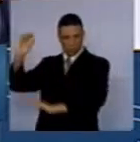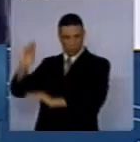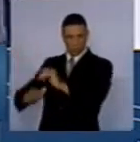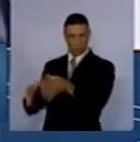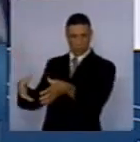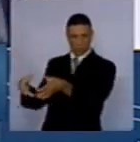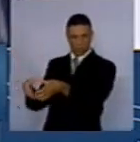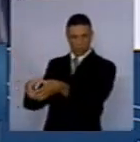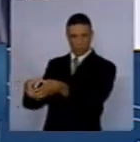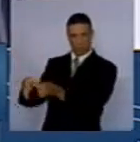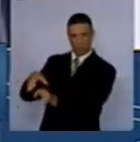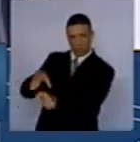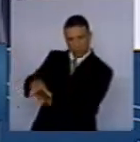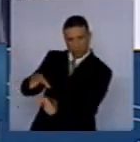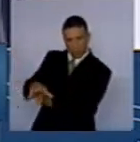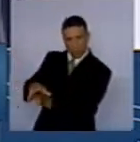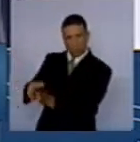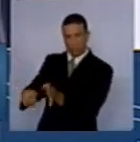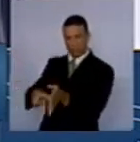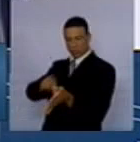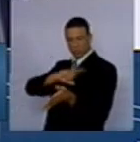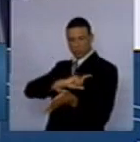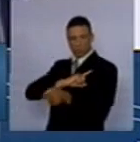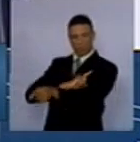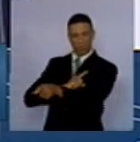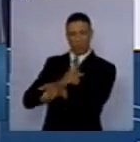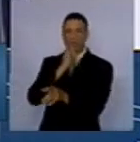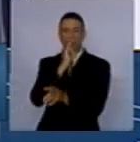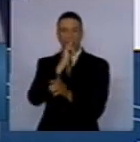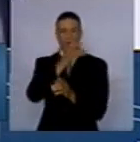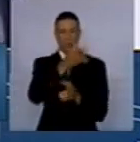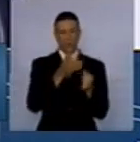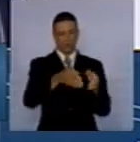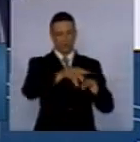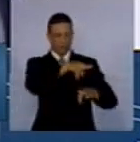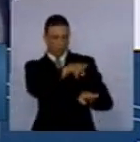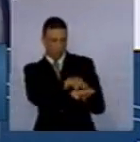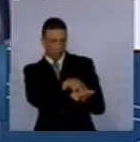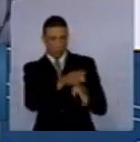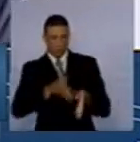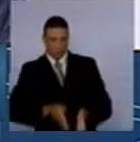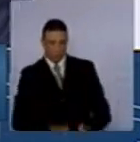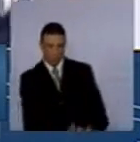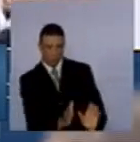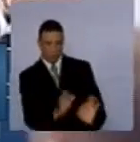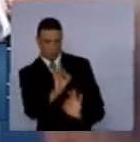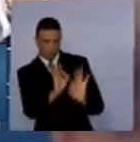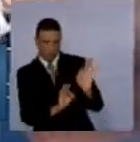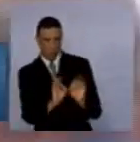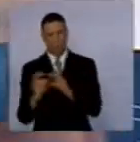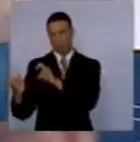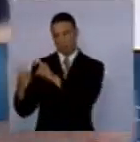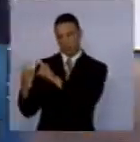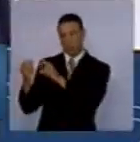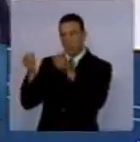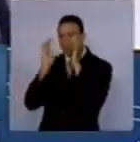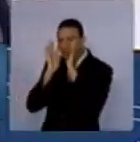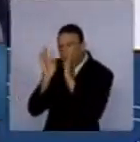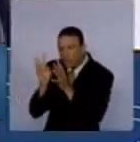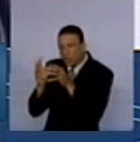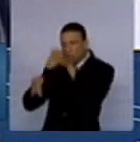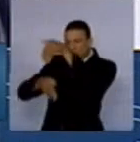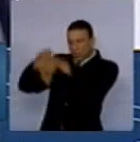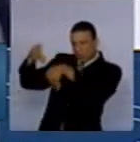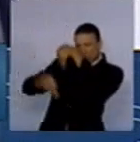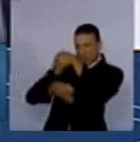os conceitos emocionais antecipação terapêutica do parto no caso dos fetos necessários então tivemos que eu vi médicos assim